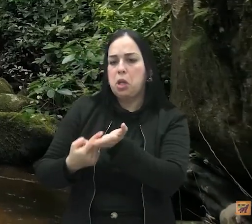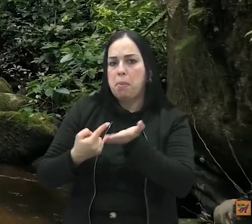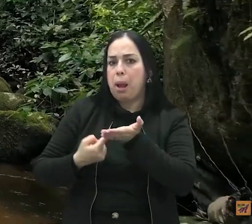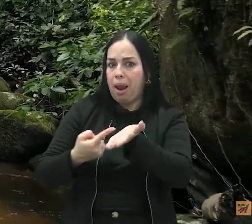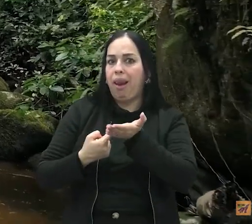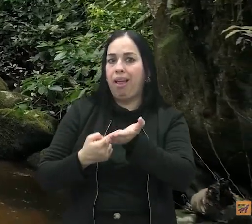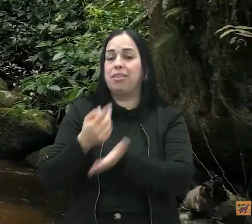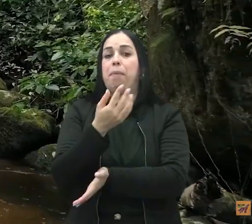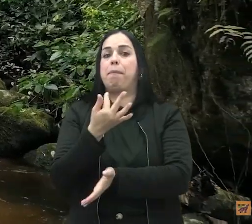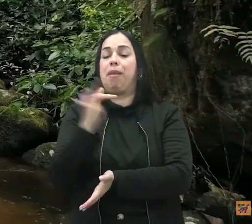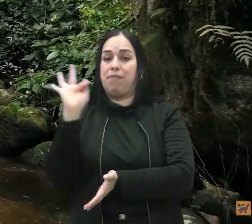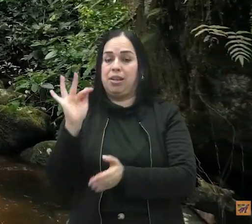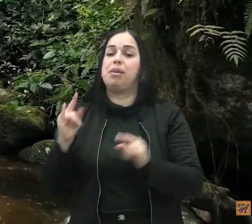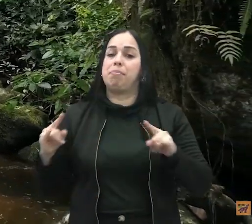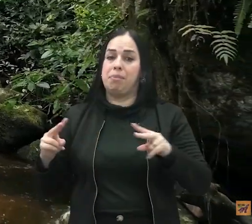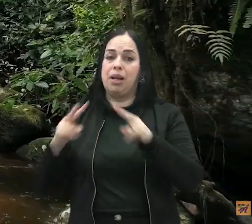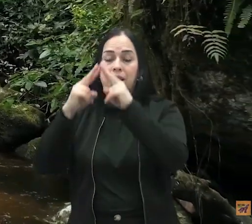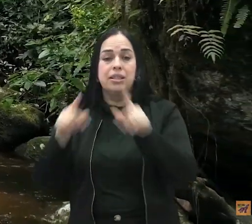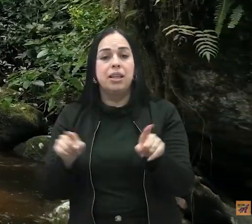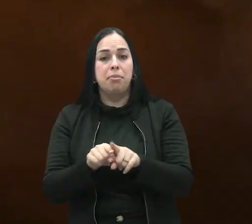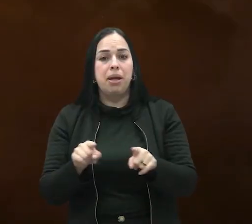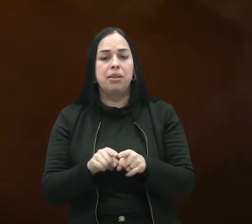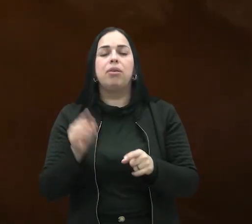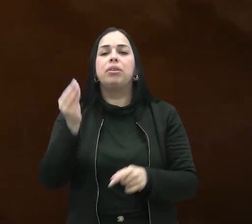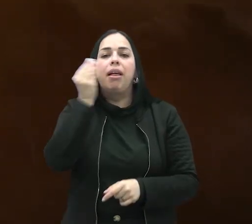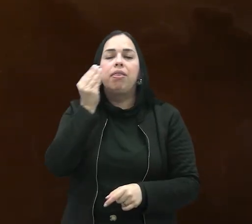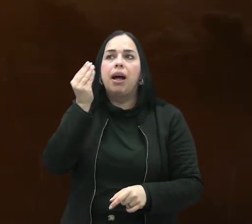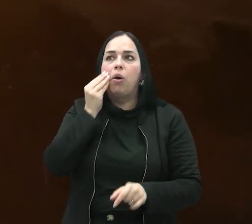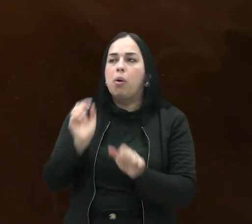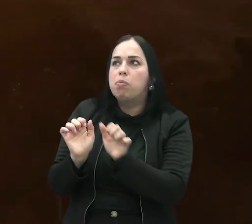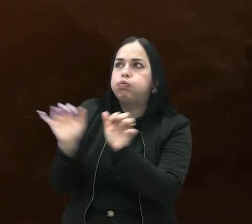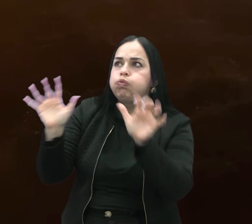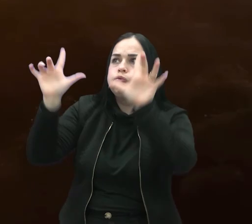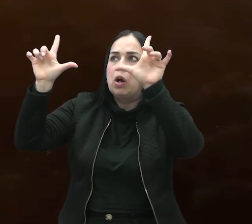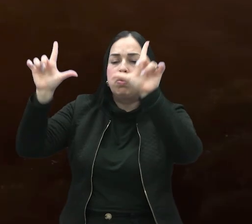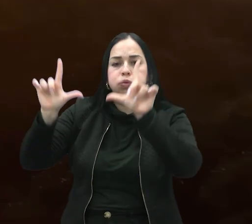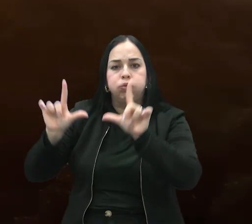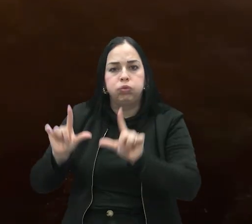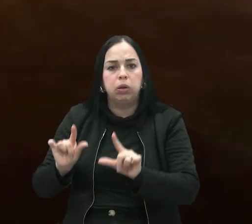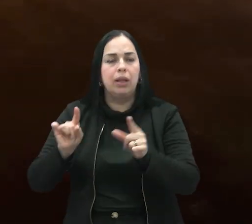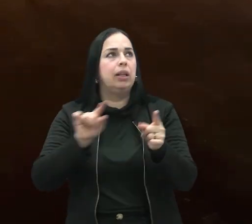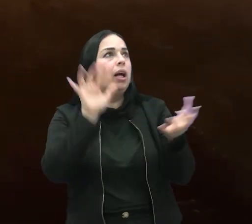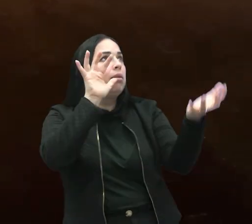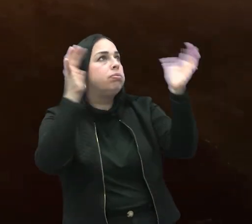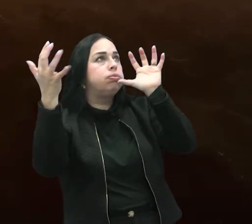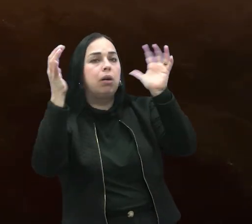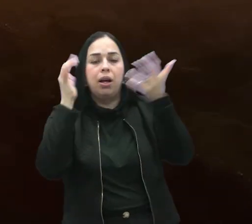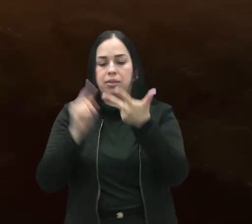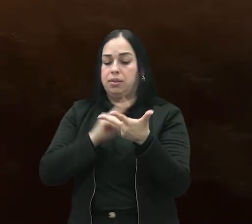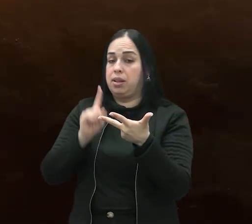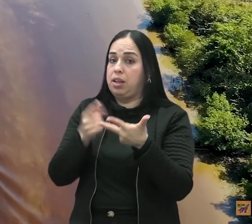Quioto e Acordo de Paris. As pautas incluem redução dos gases estufa,